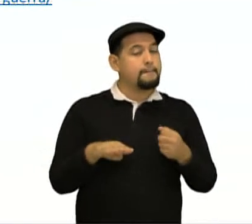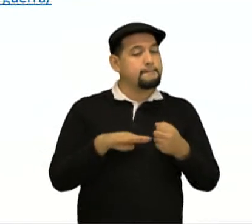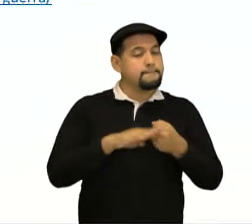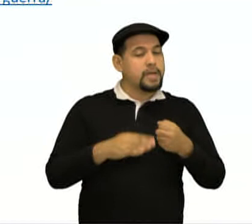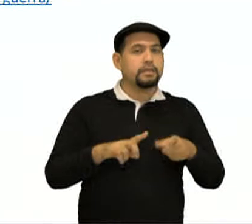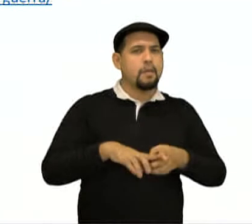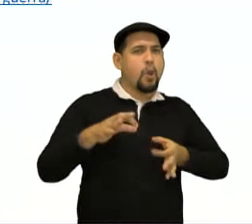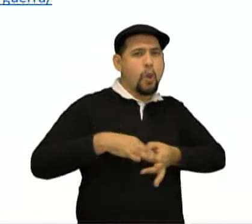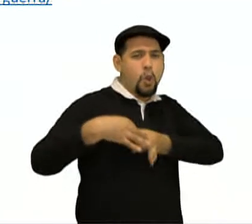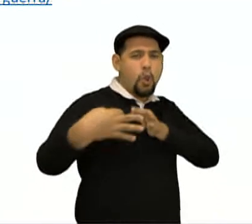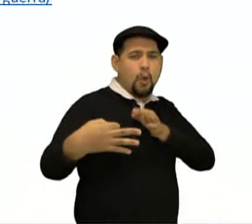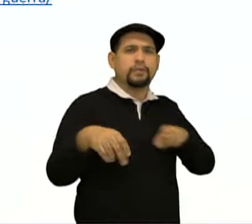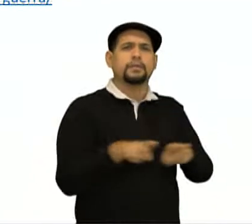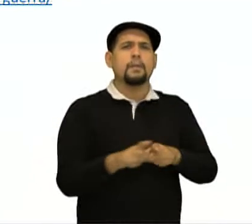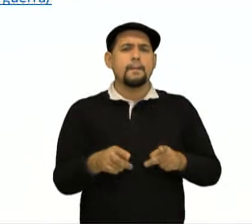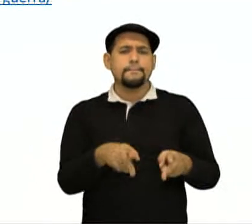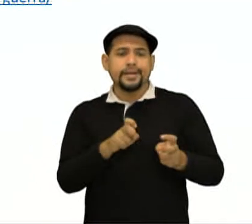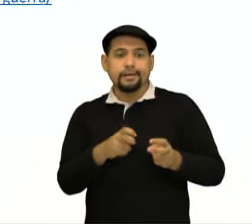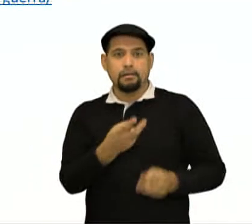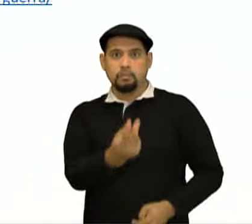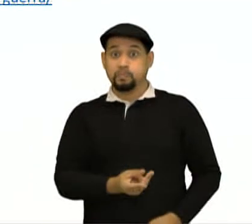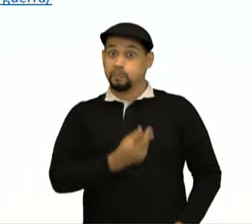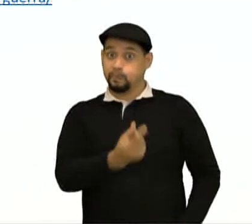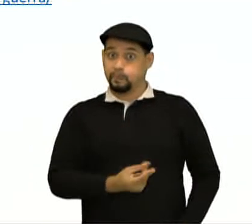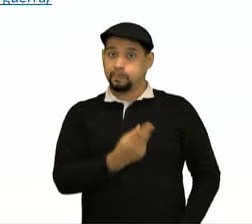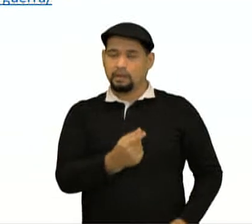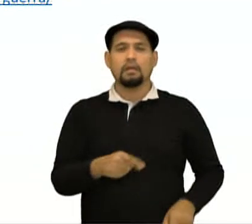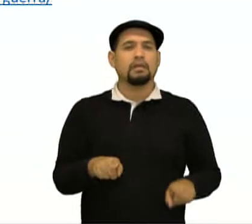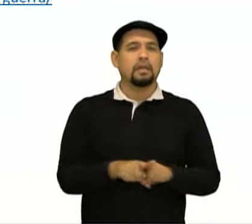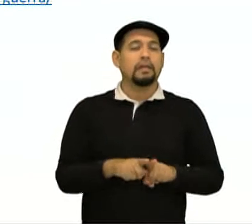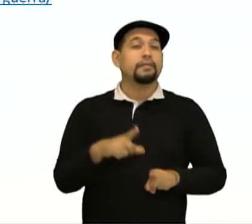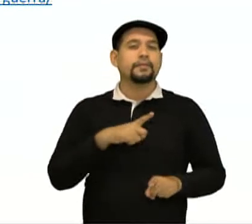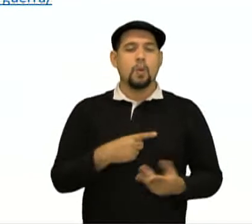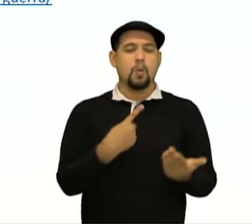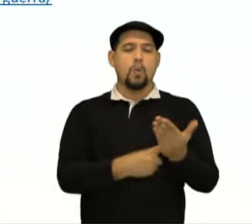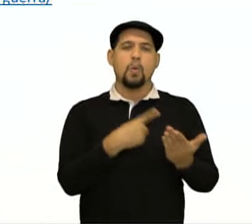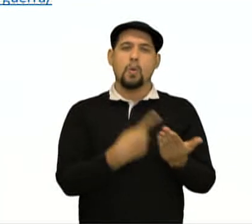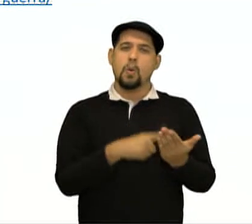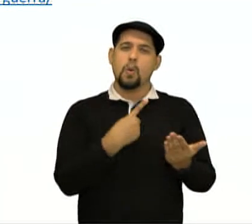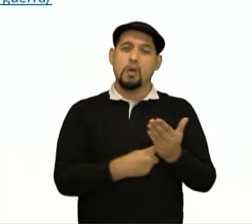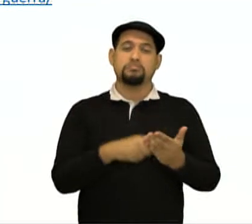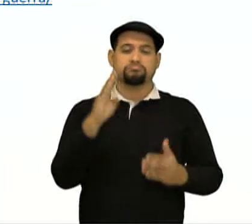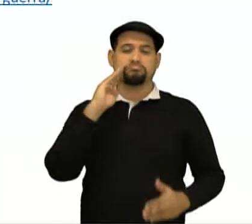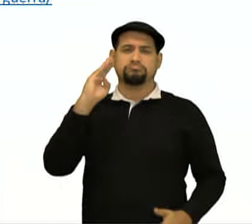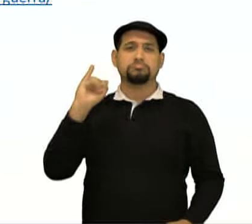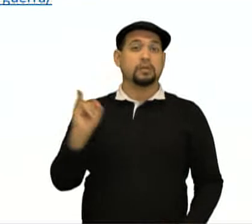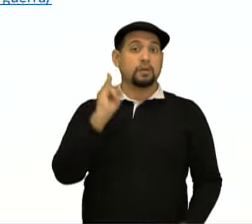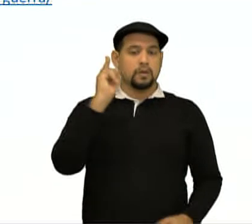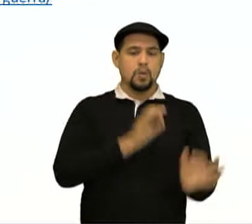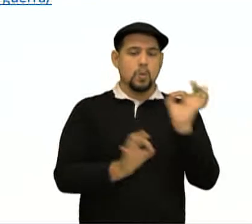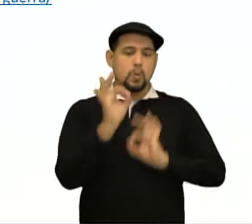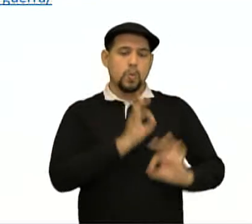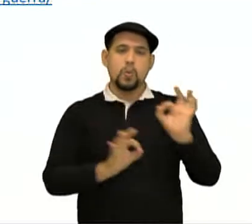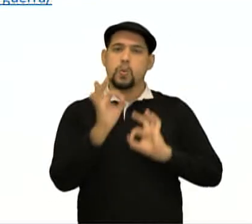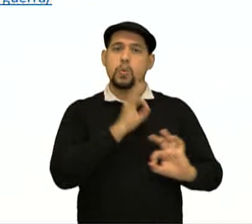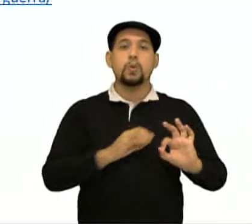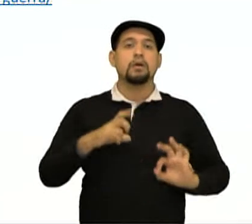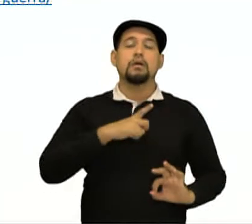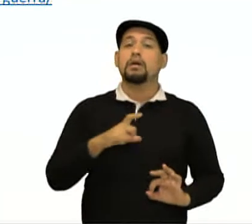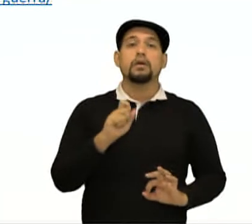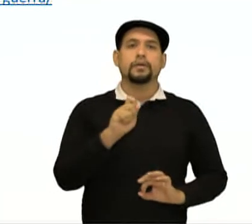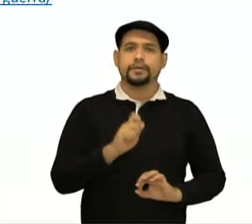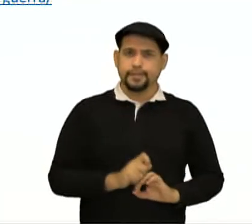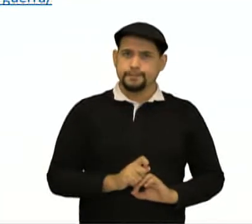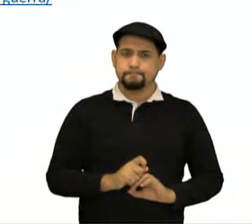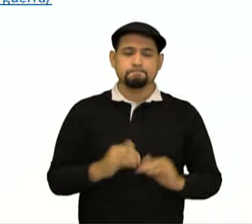prazo se percebeu muito rentável e de um acordo primordialmente de reconstrução passamos a